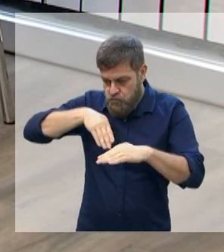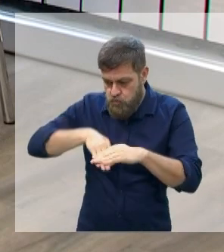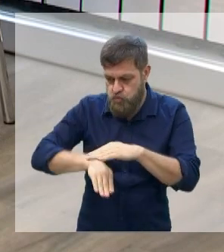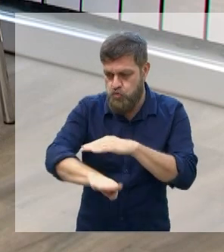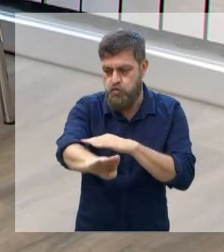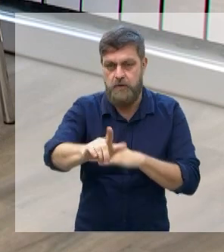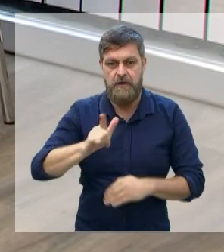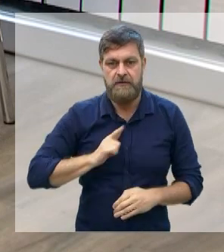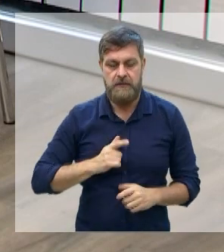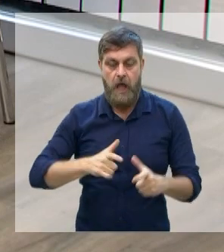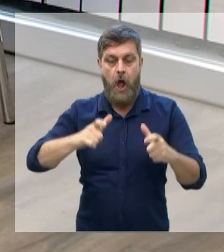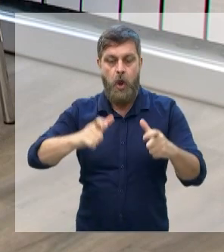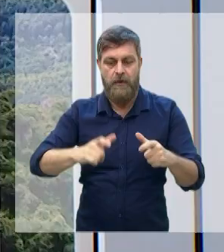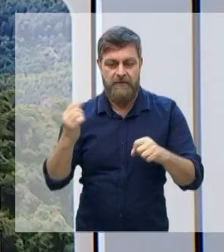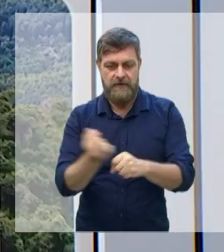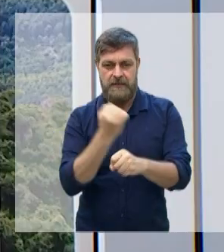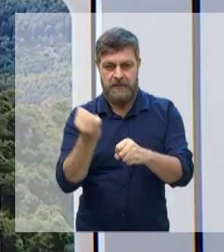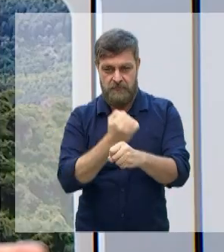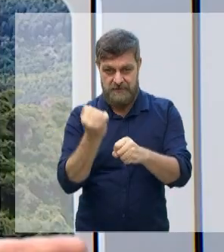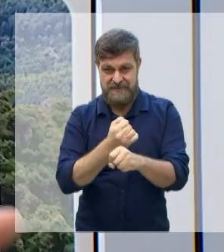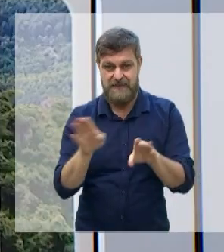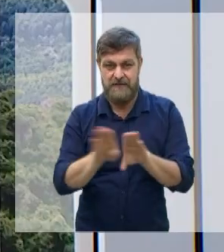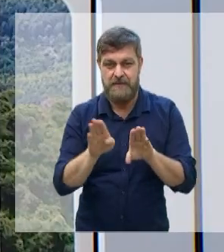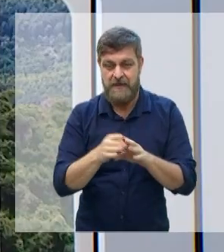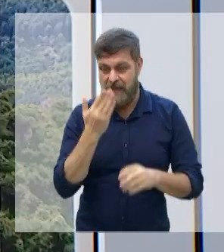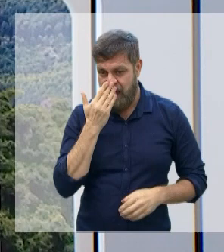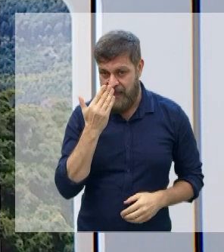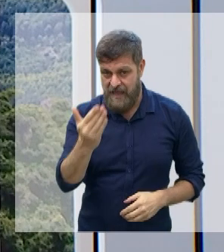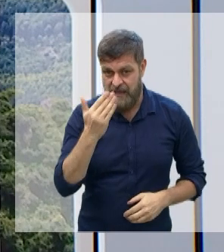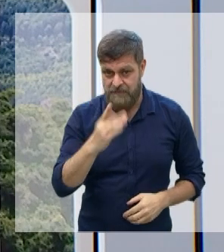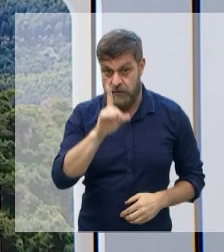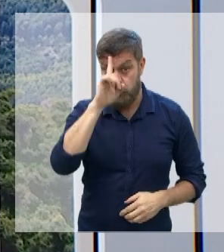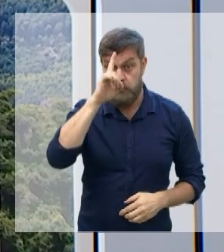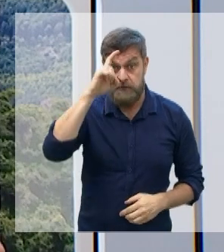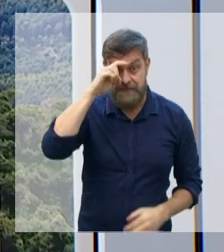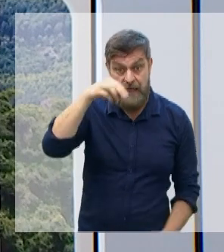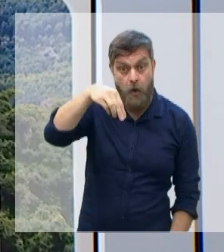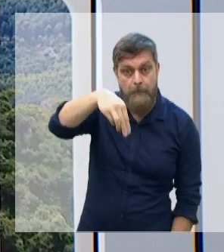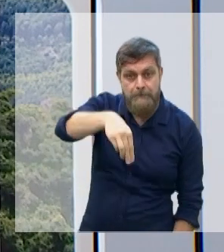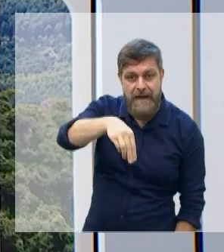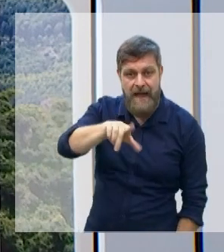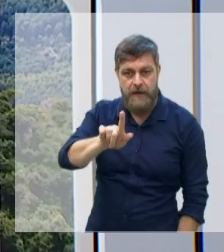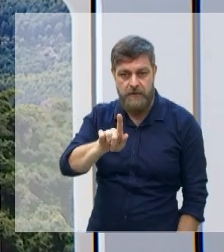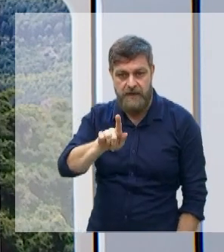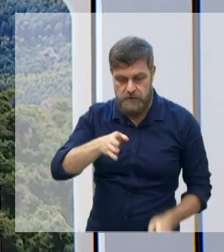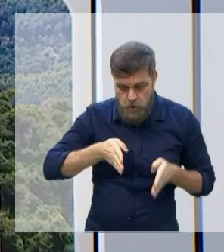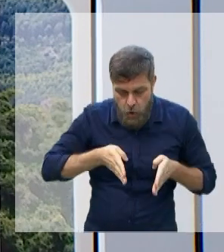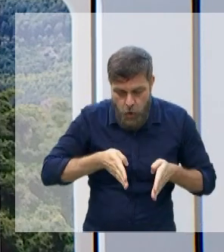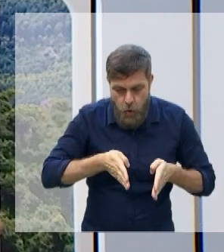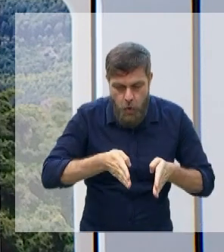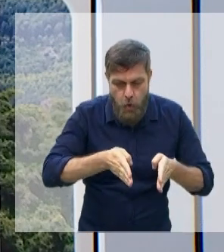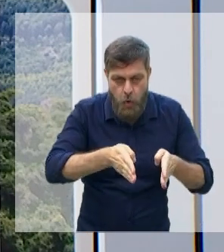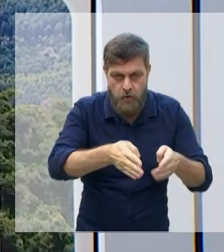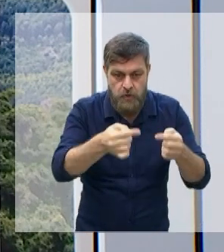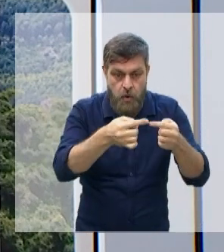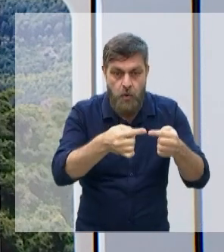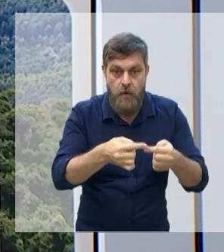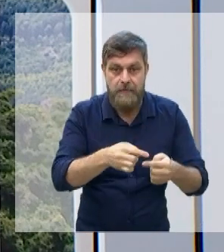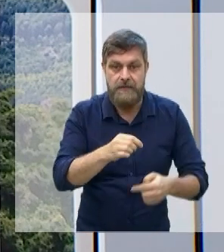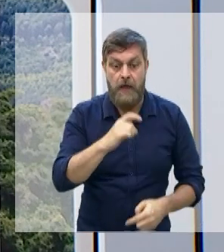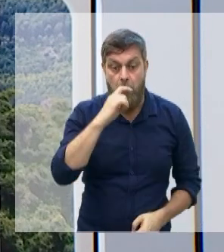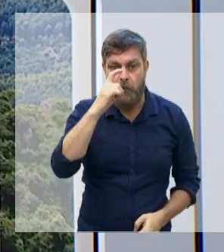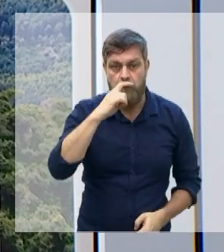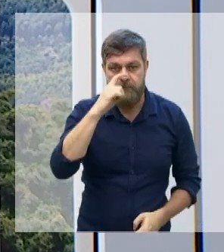obra gigantesca também desse tipo em frente a um bar ugatti já no corredor ouro verde aí nós vamos também